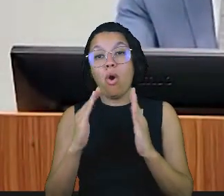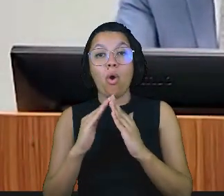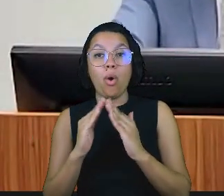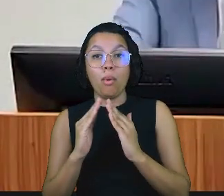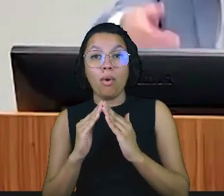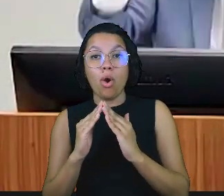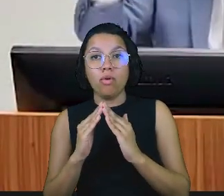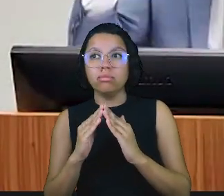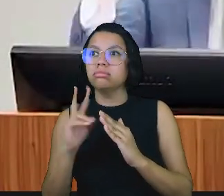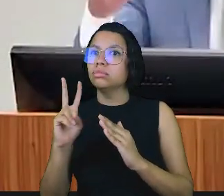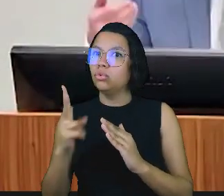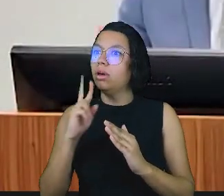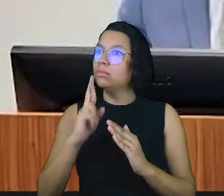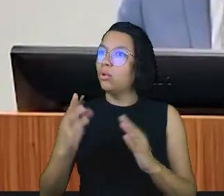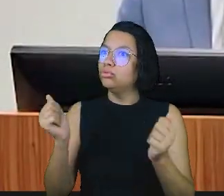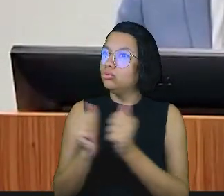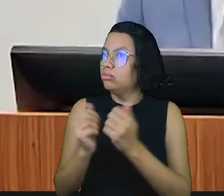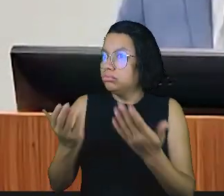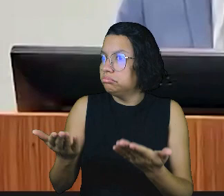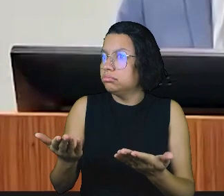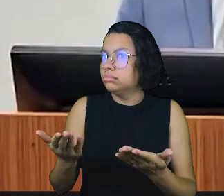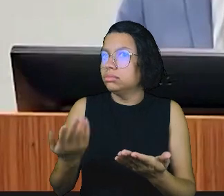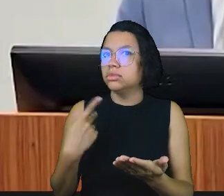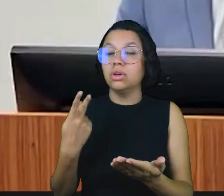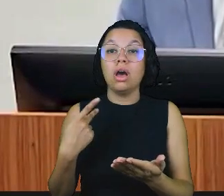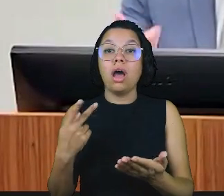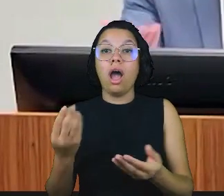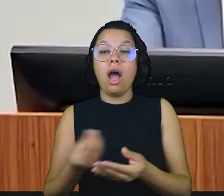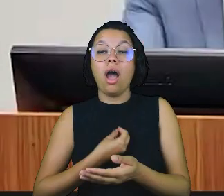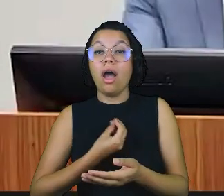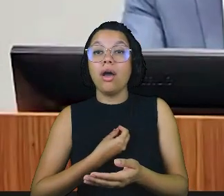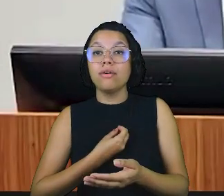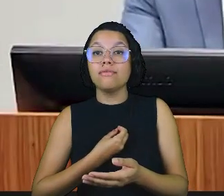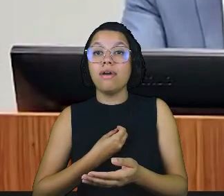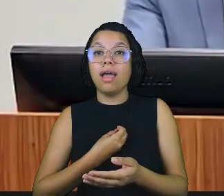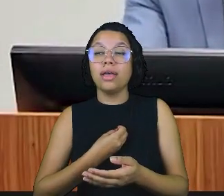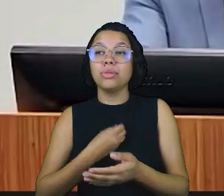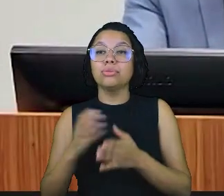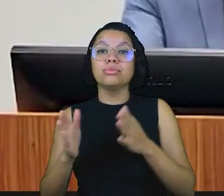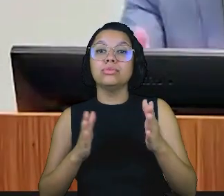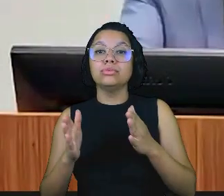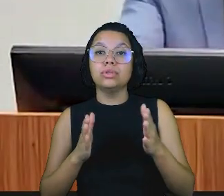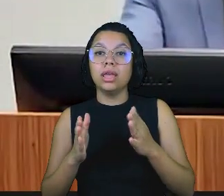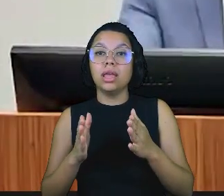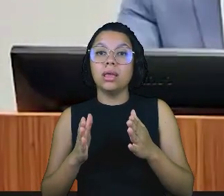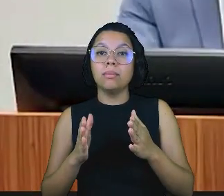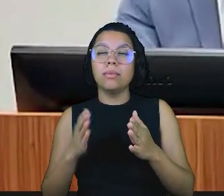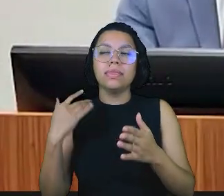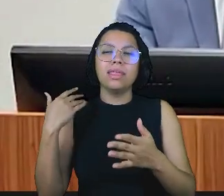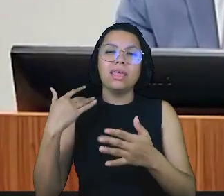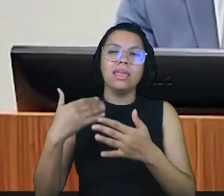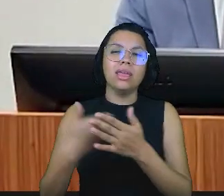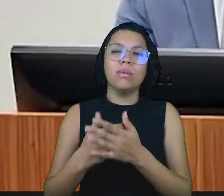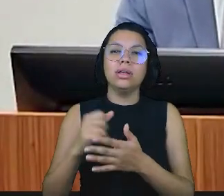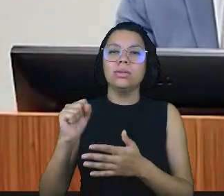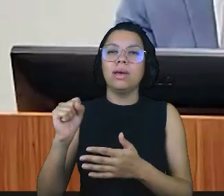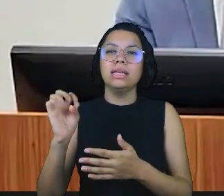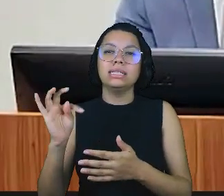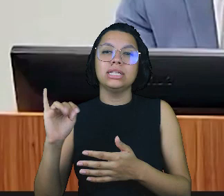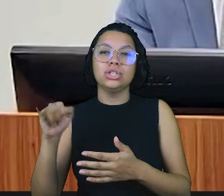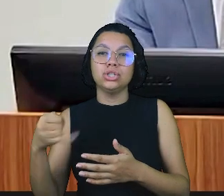vivendo tempos, desde quando o STJ decidiu, no sentido que decidira lá, produzindo a